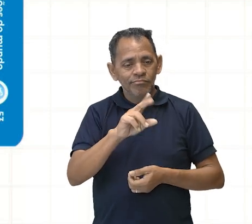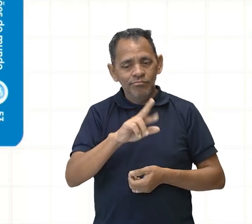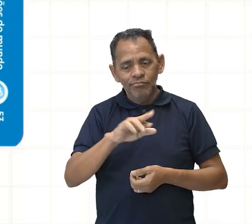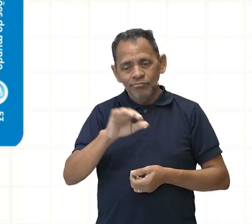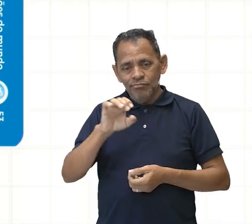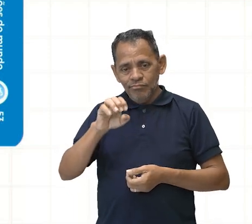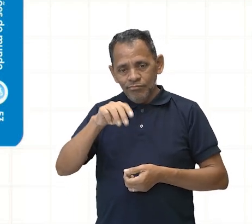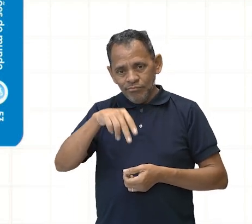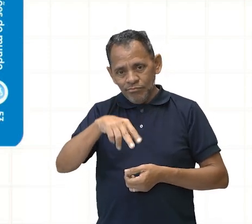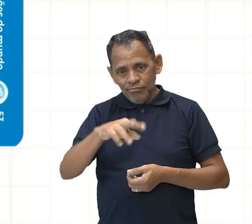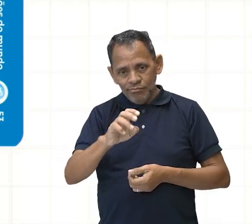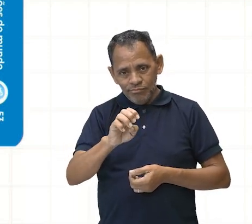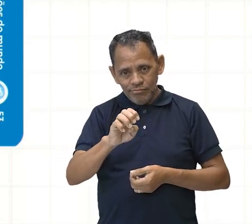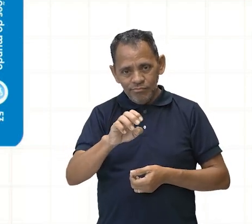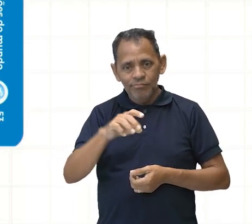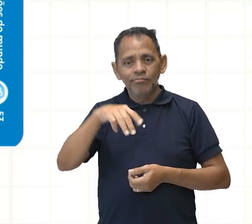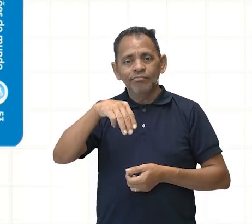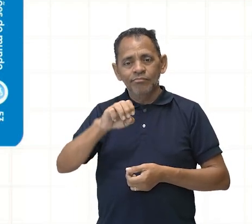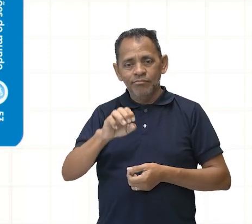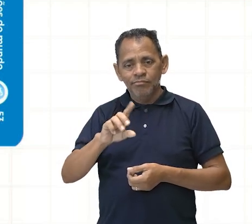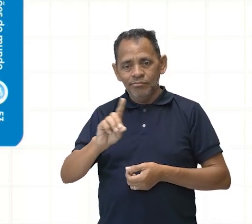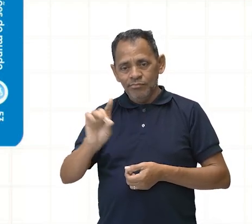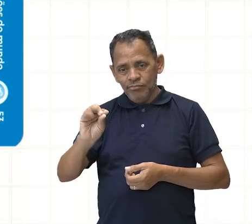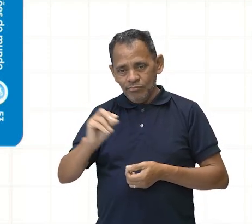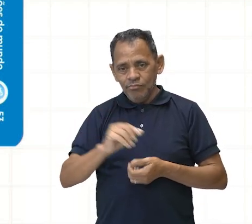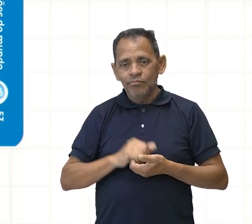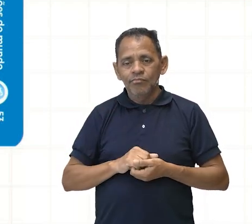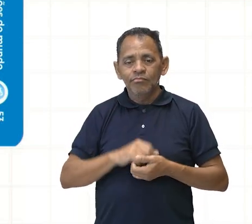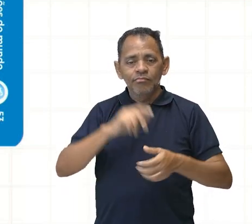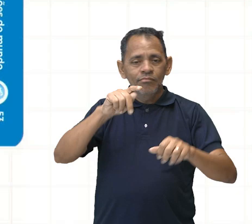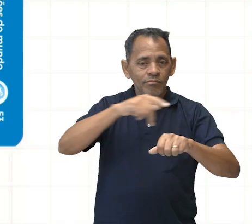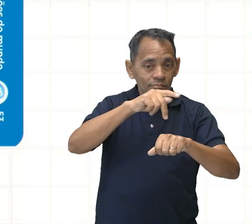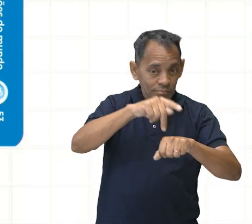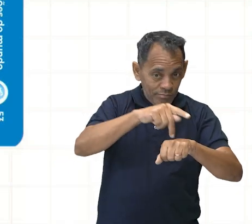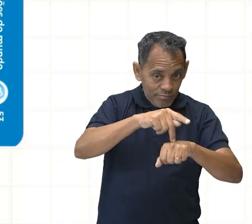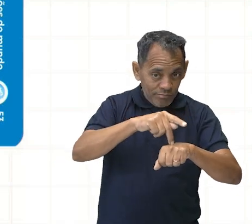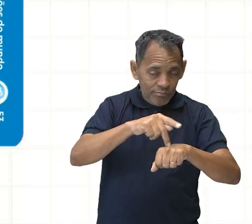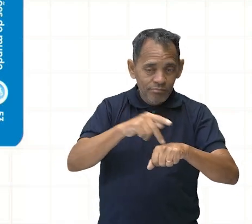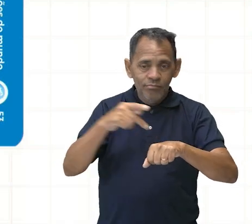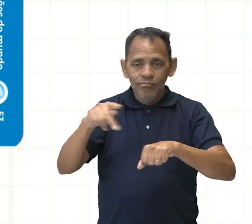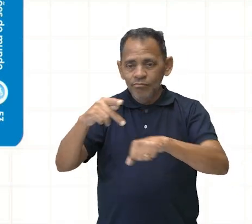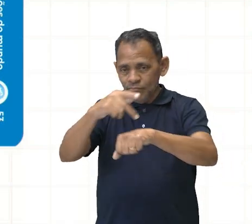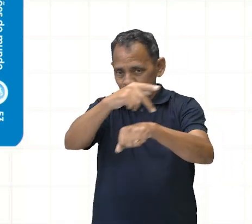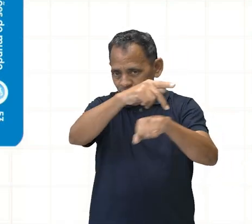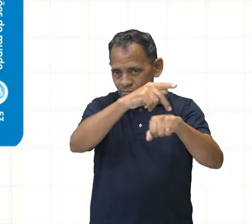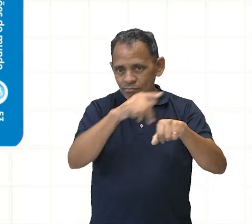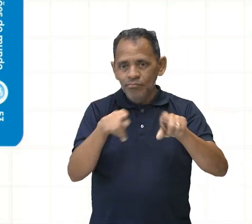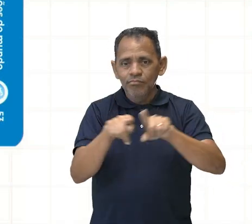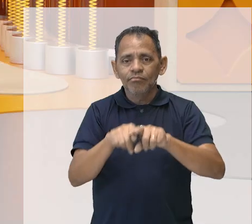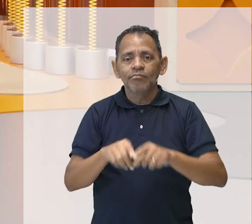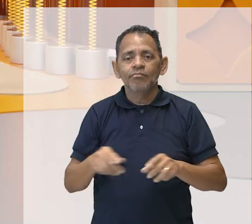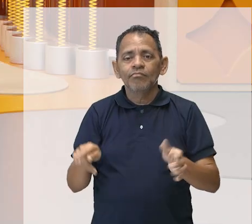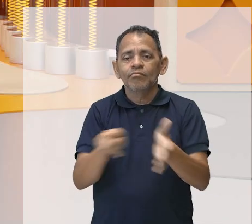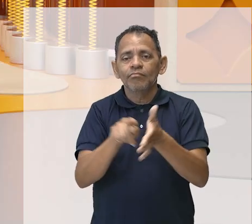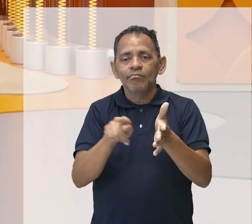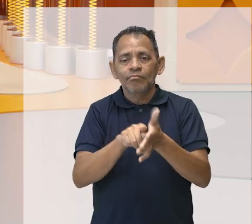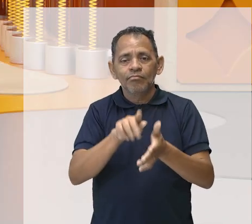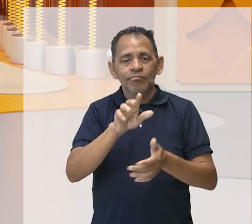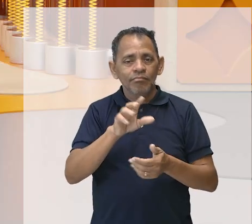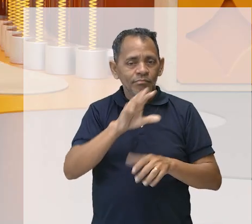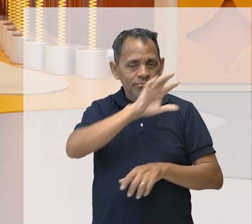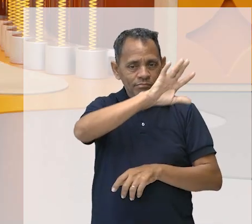essa conexão com o restante dos países aí do continente asiático. Então,